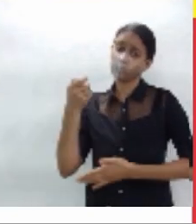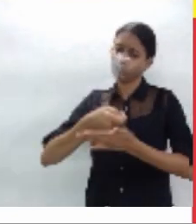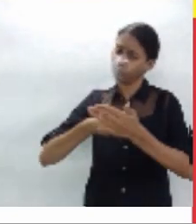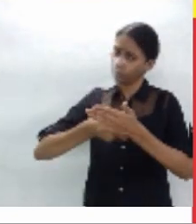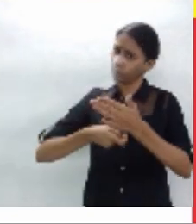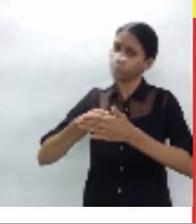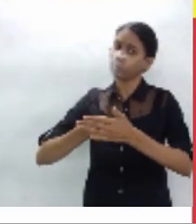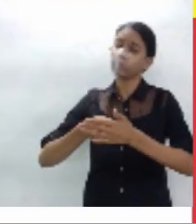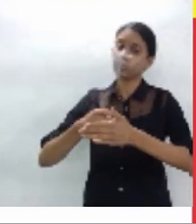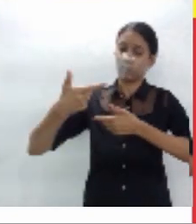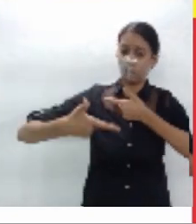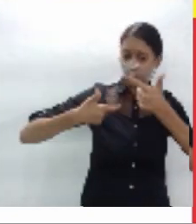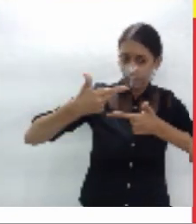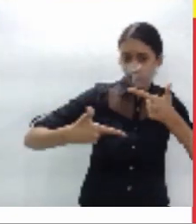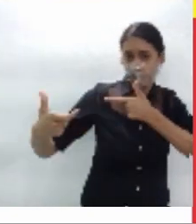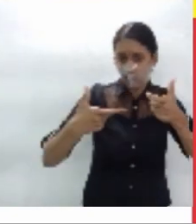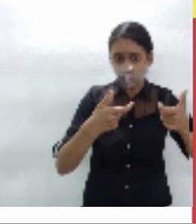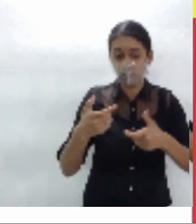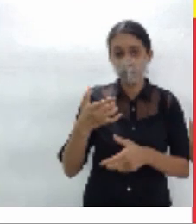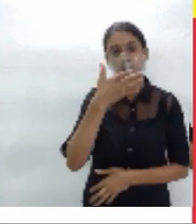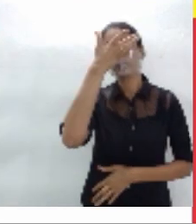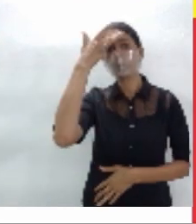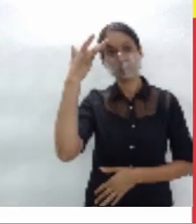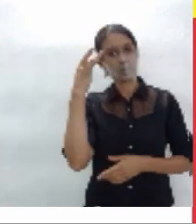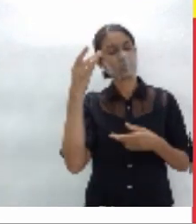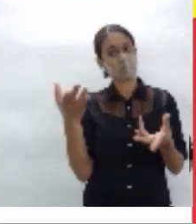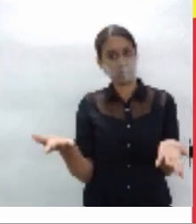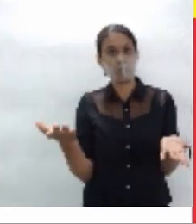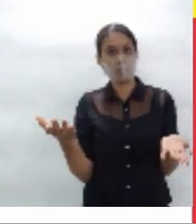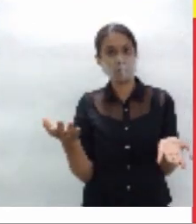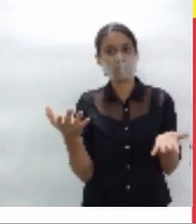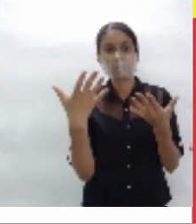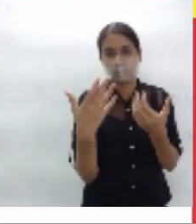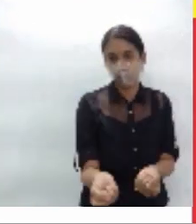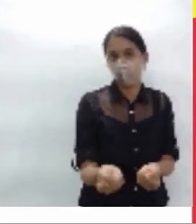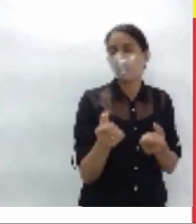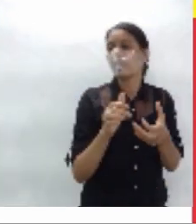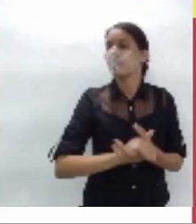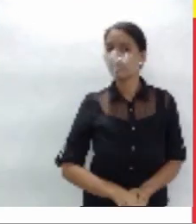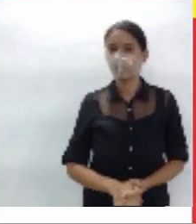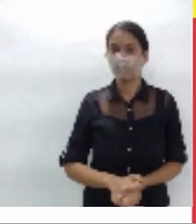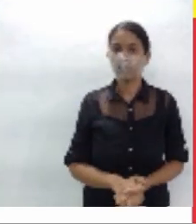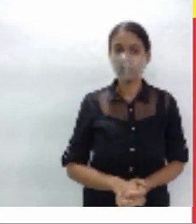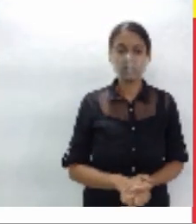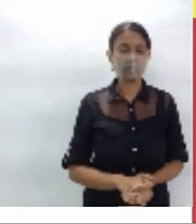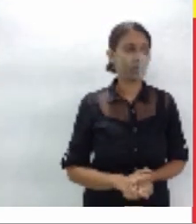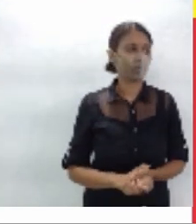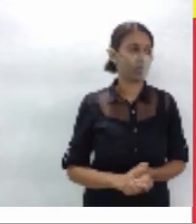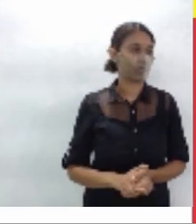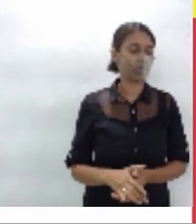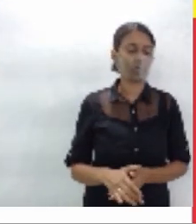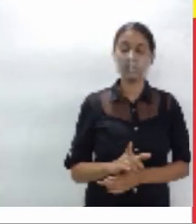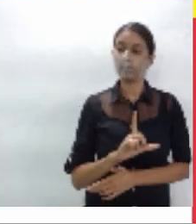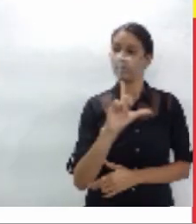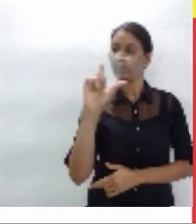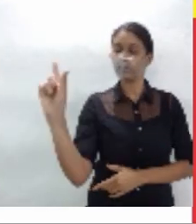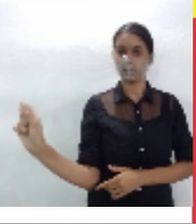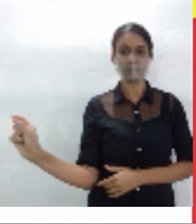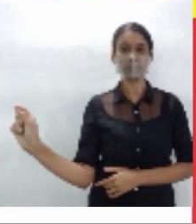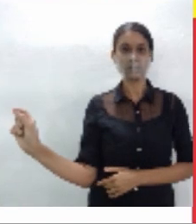entendeu o recado de Gandhi e aceitou a retirada, né? Por exemplo, a Grã-Bretanha, né, retirou